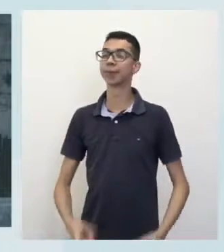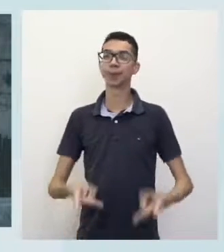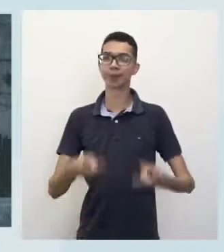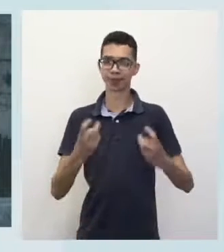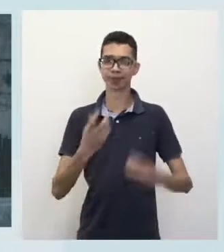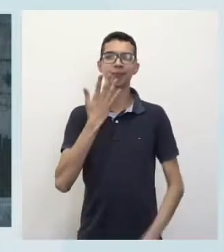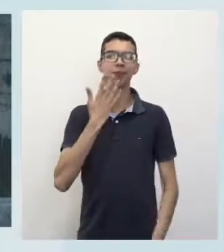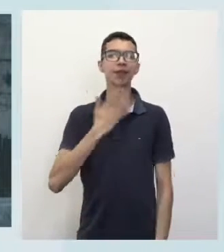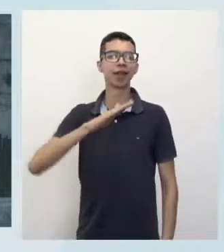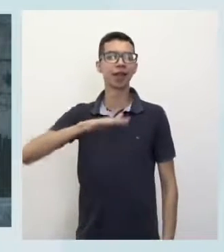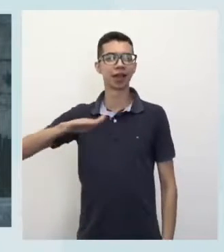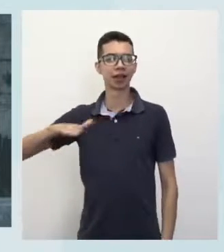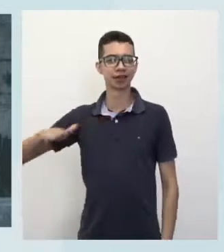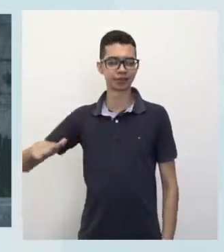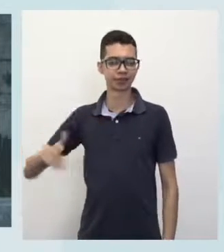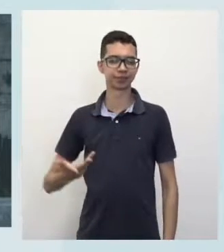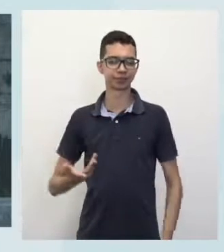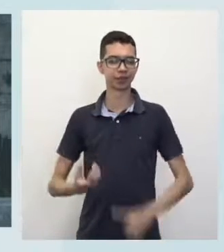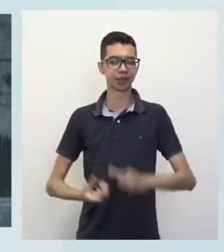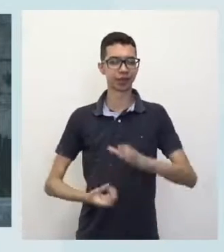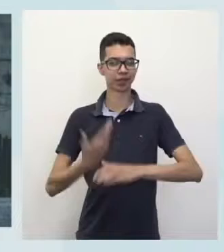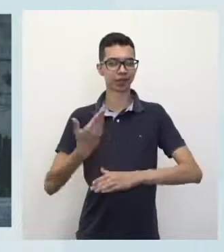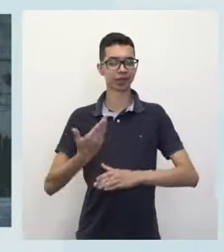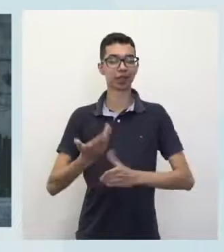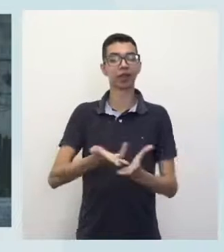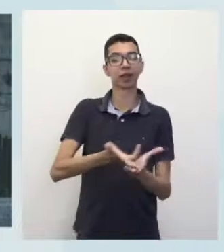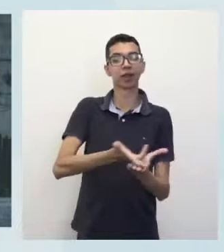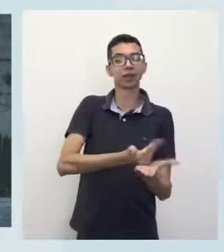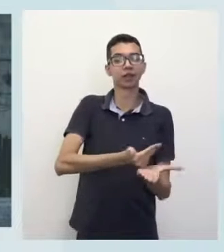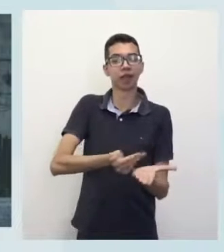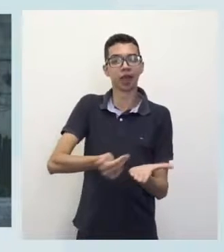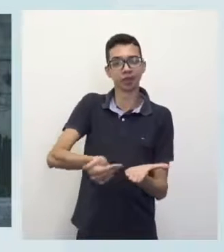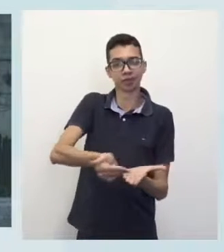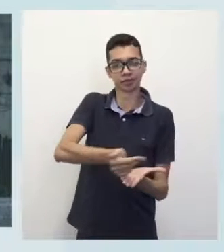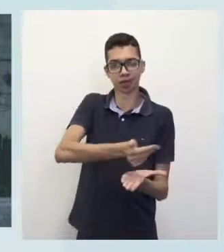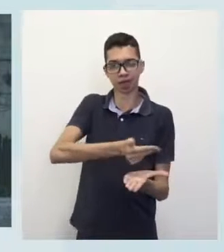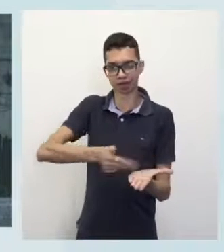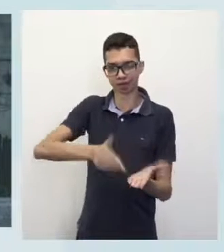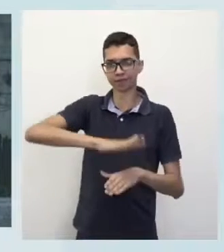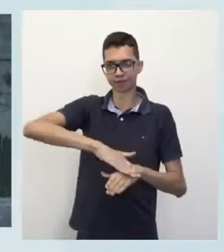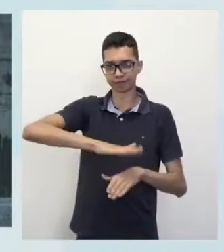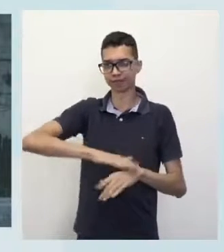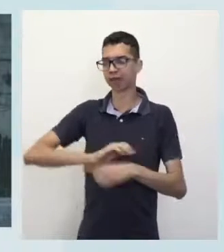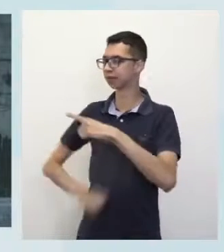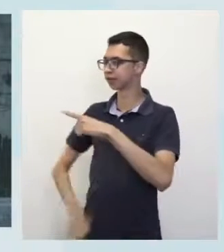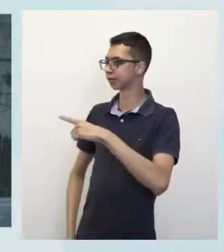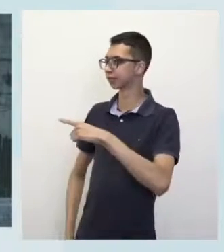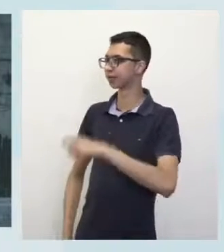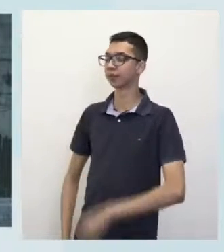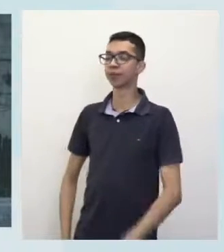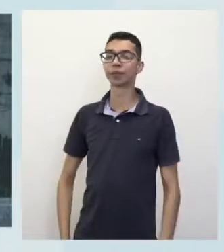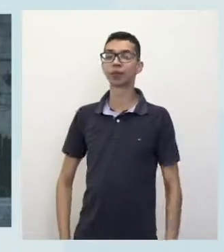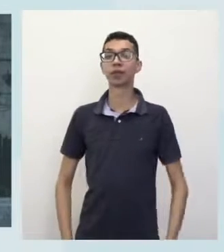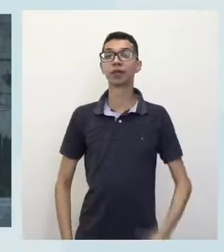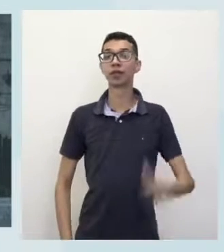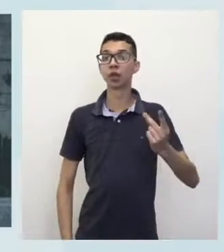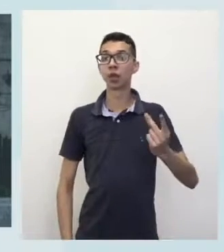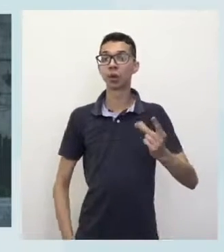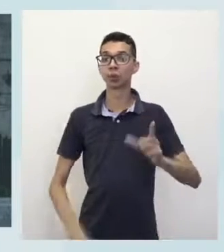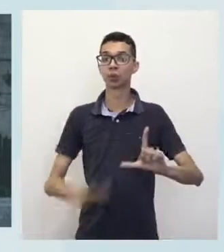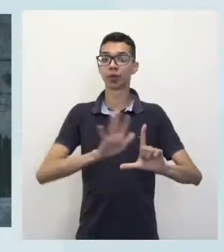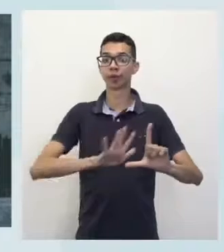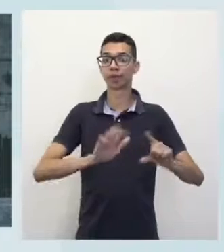de criação, né, fazendo seus desenhos, suas pinturas, enfim, e abaixo um grupo de jovens, né, tirando